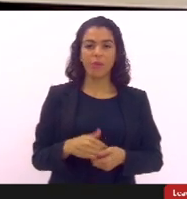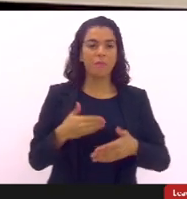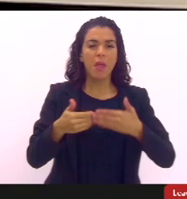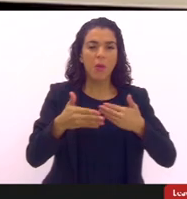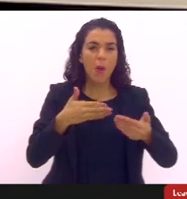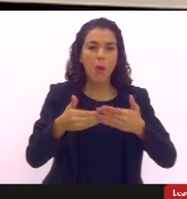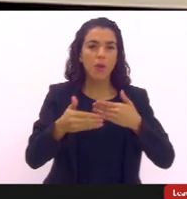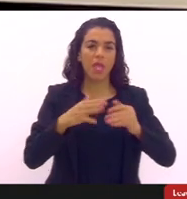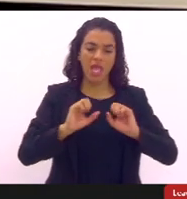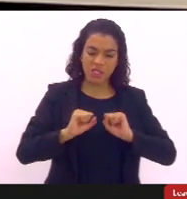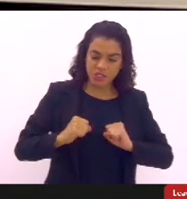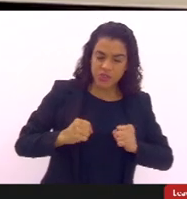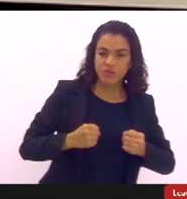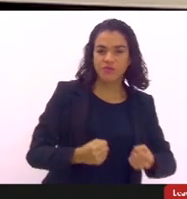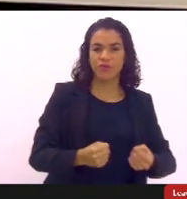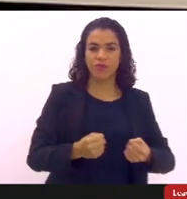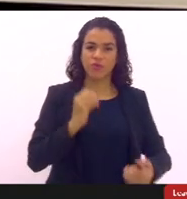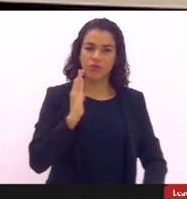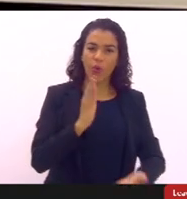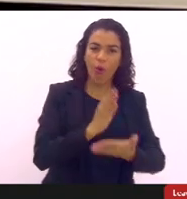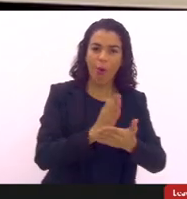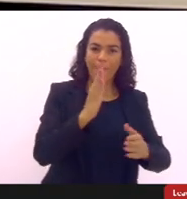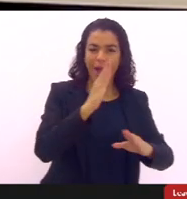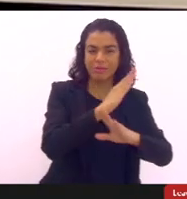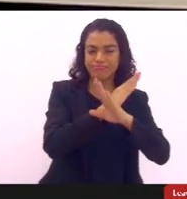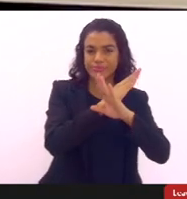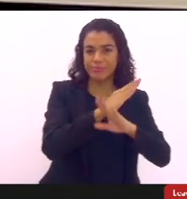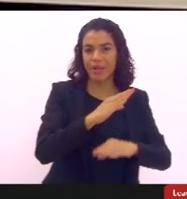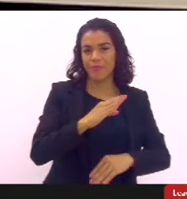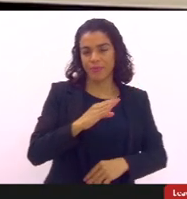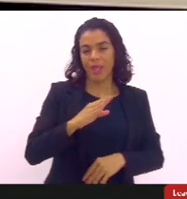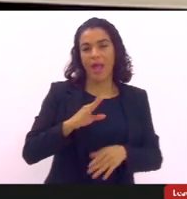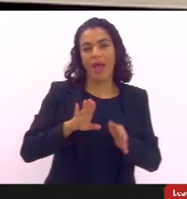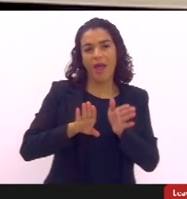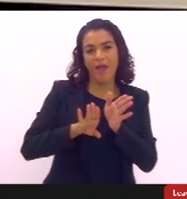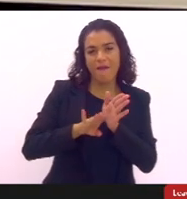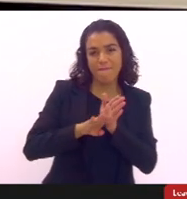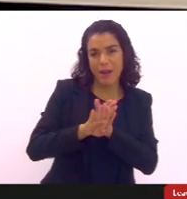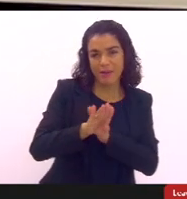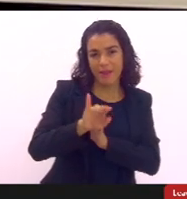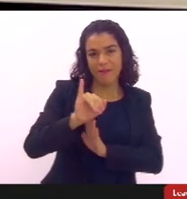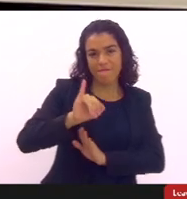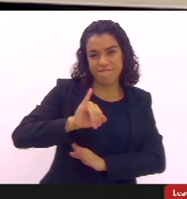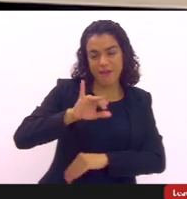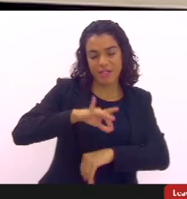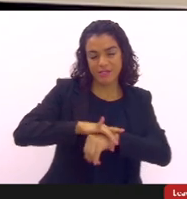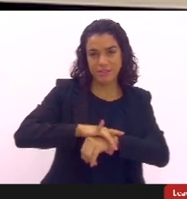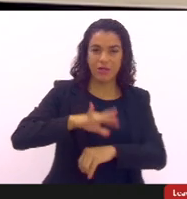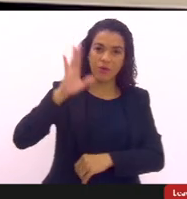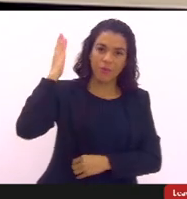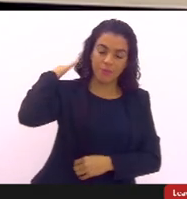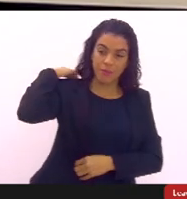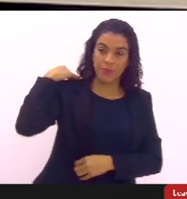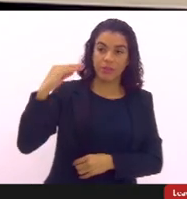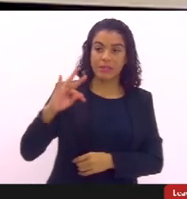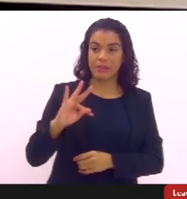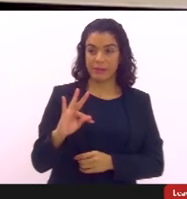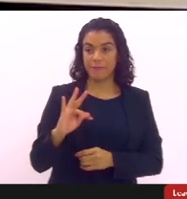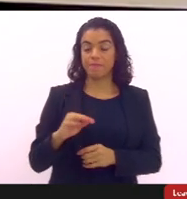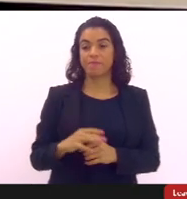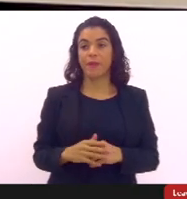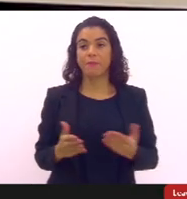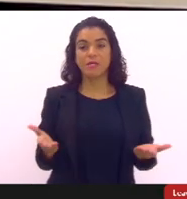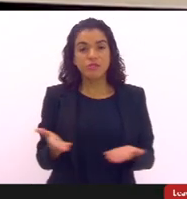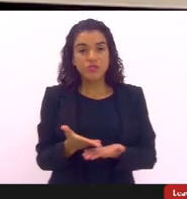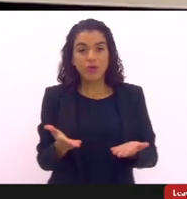programação, para qualquer esforço de combate à tuberculose no Estado do Rio de Janeiro. Mas a gente tem uma situação hoje de